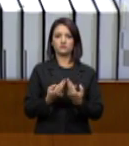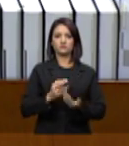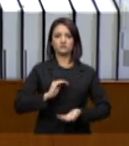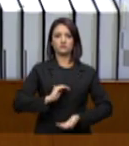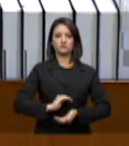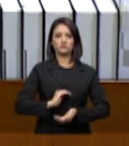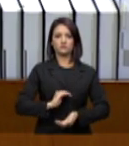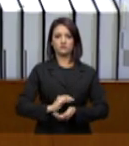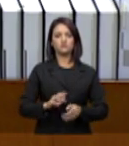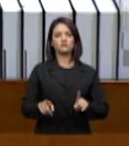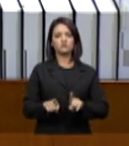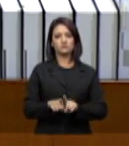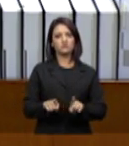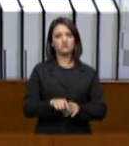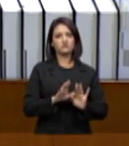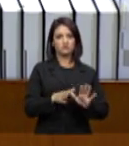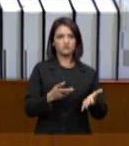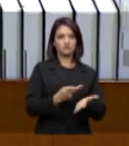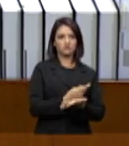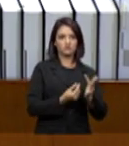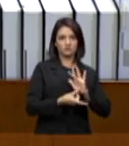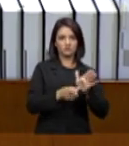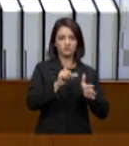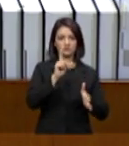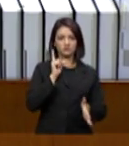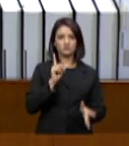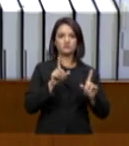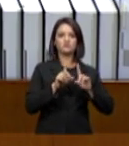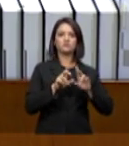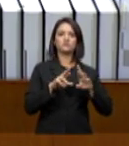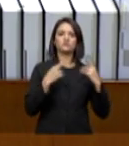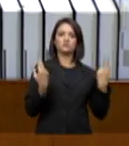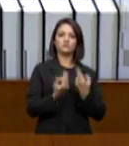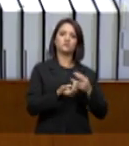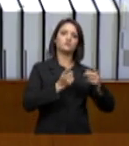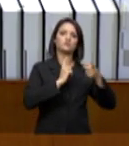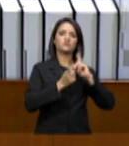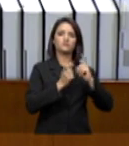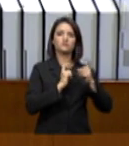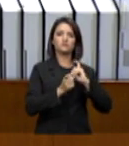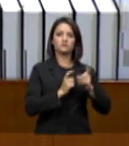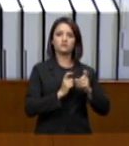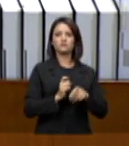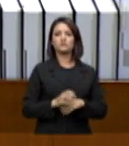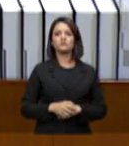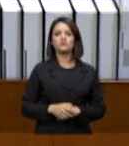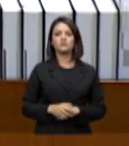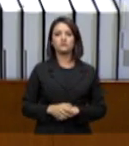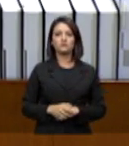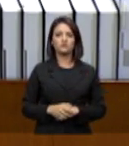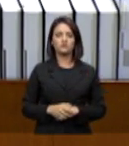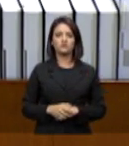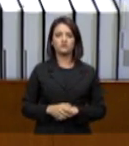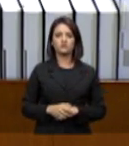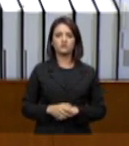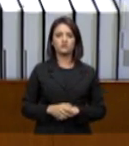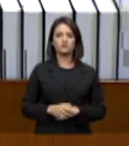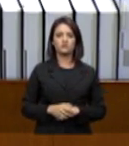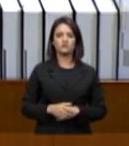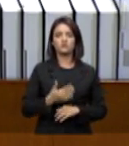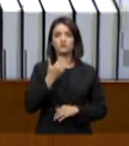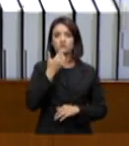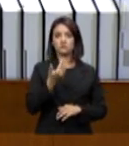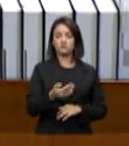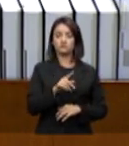e após as deliberações ocorridas no período anterior em sessão administrativa eu gostaria de